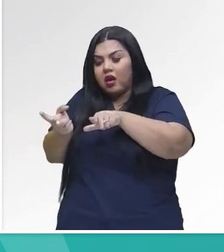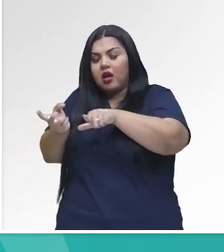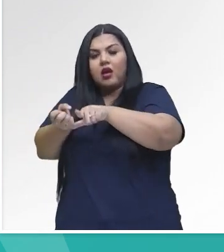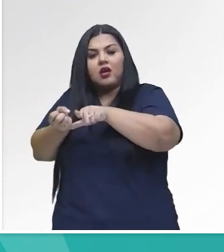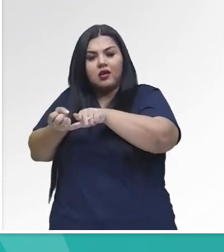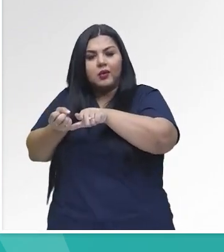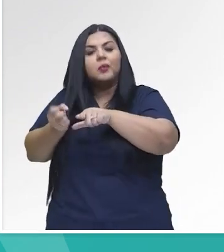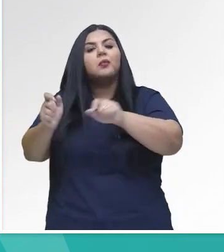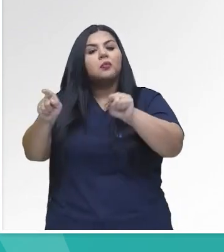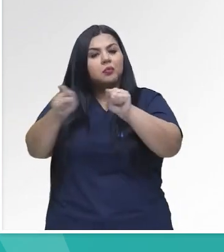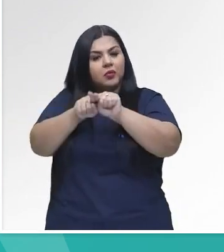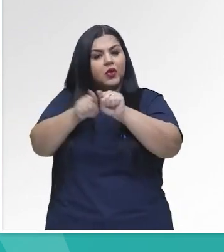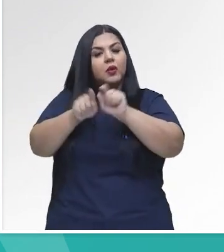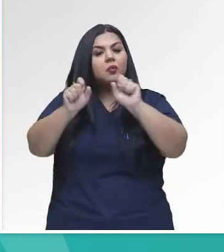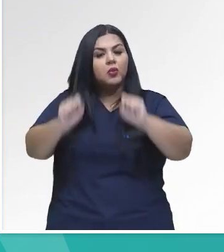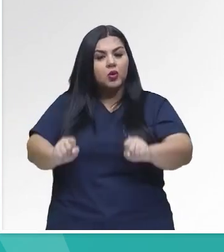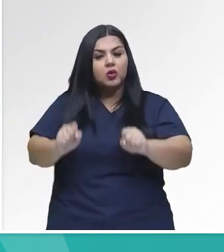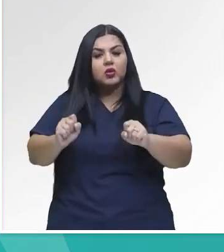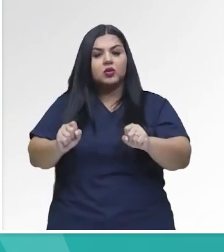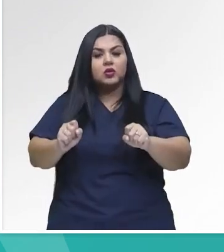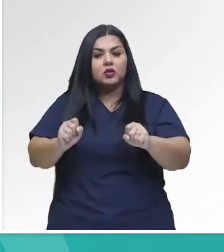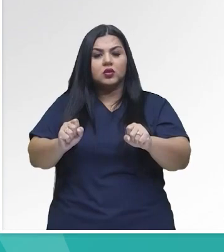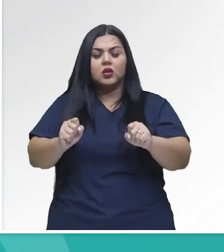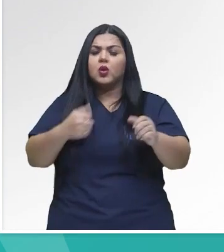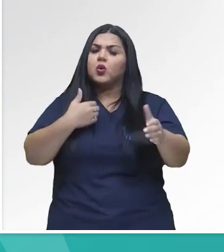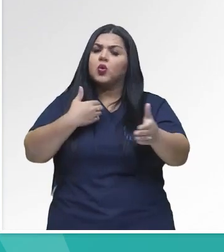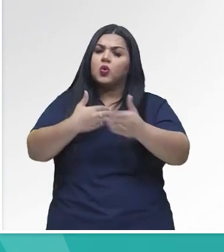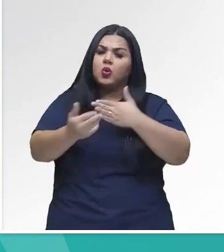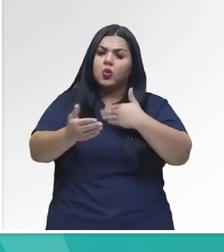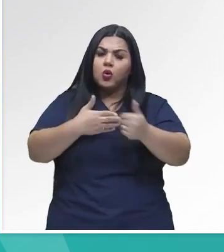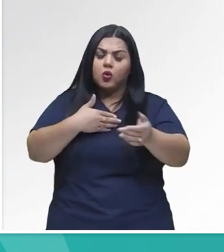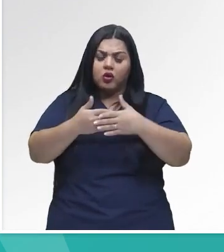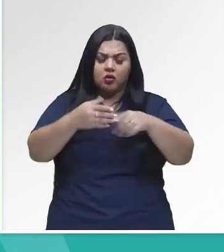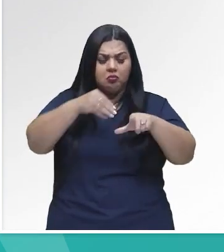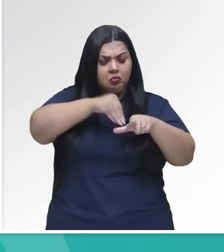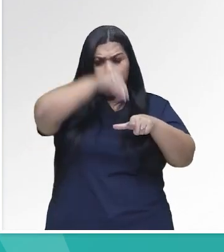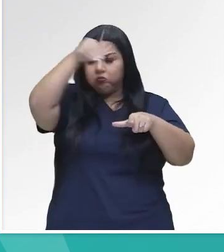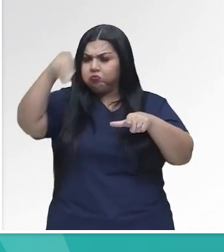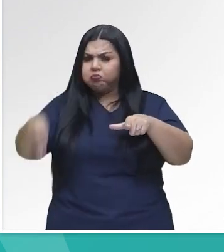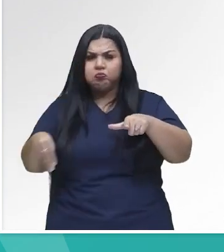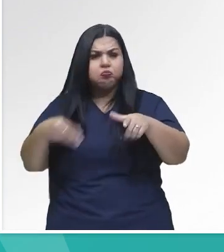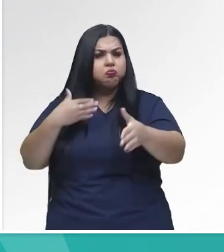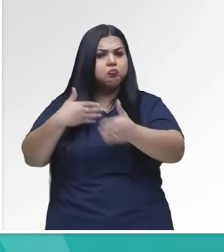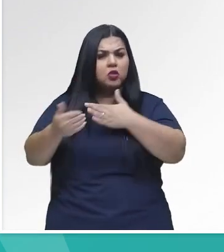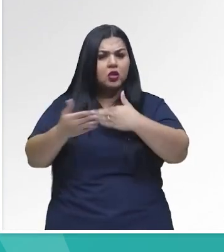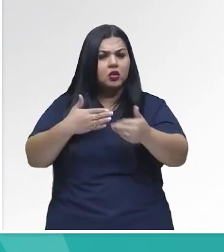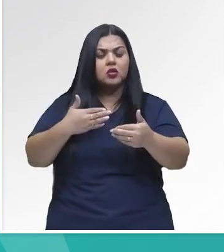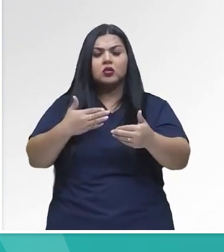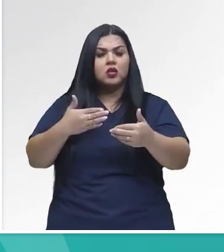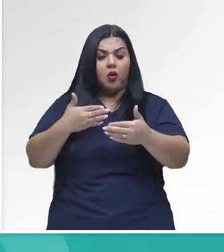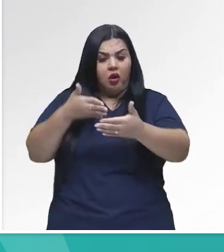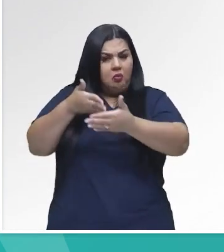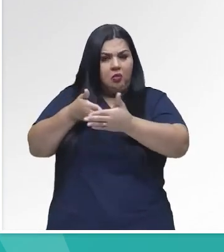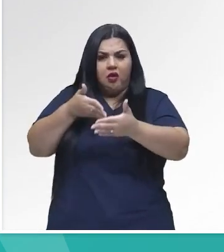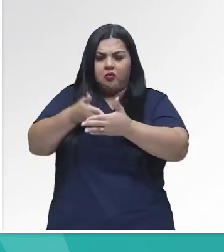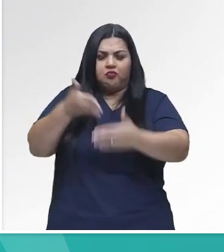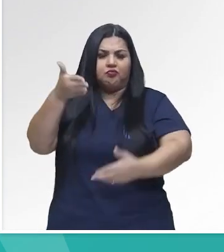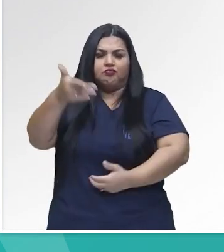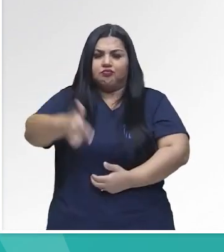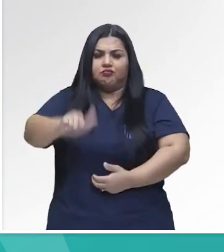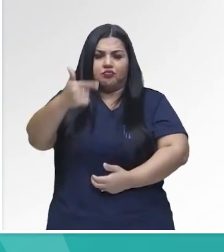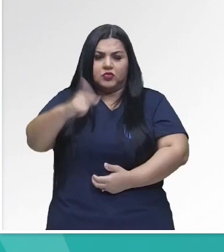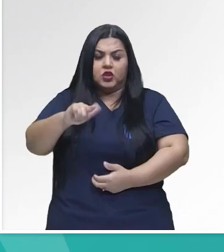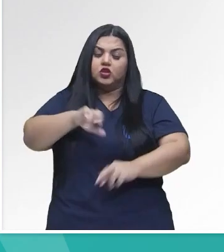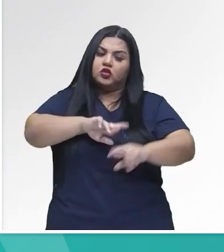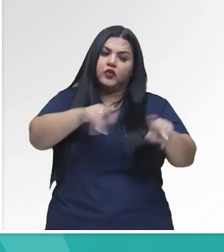pode saltar por cima de qualquer peça. A peça não é impedimento para ele se deslocar, diferente